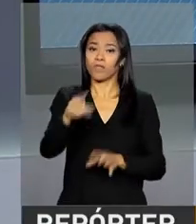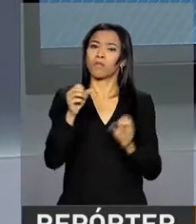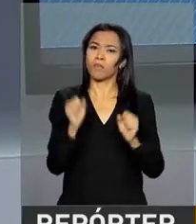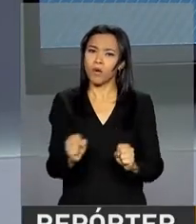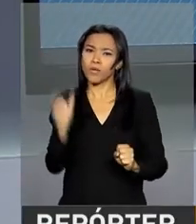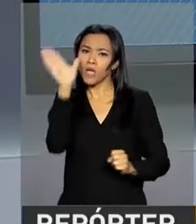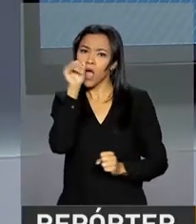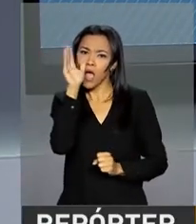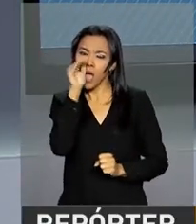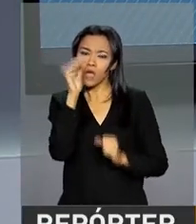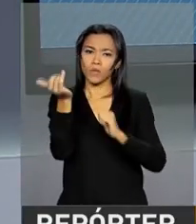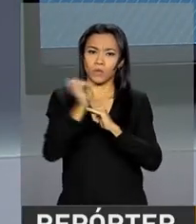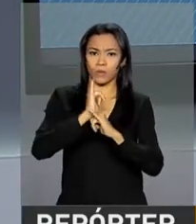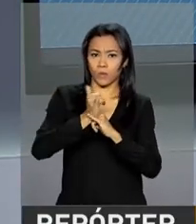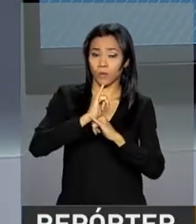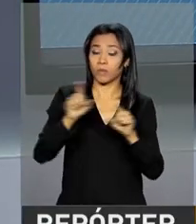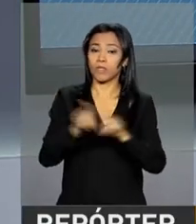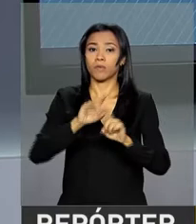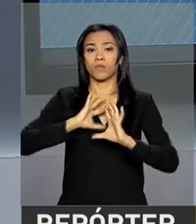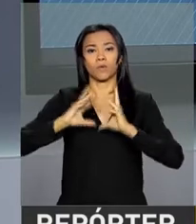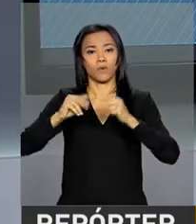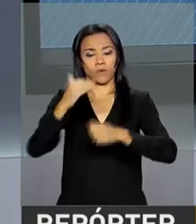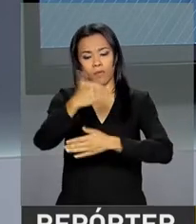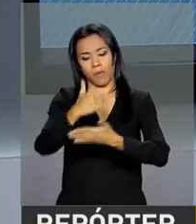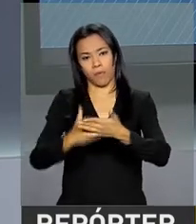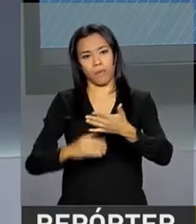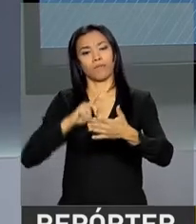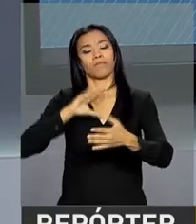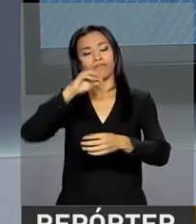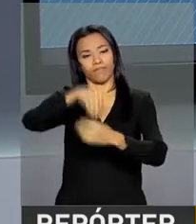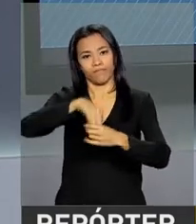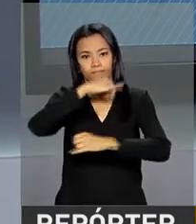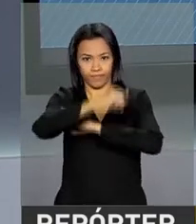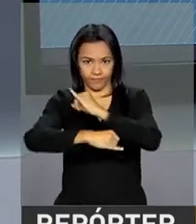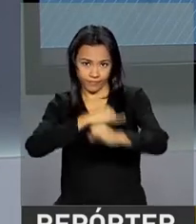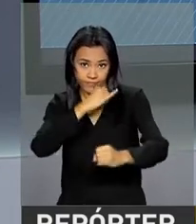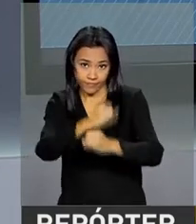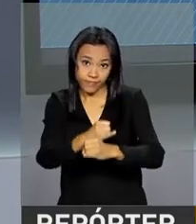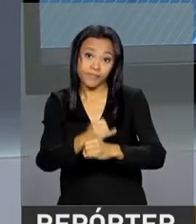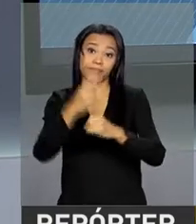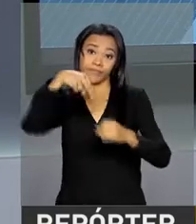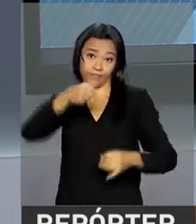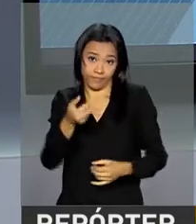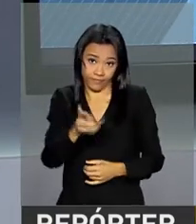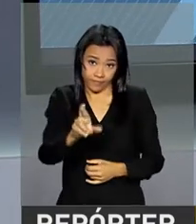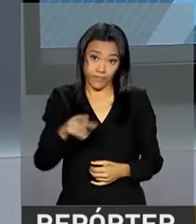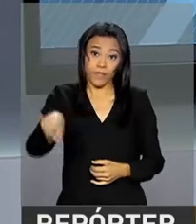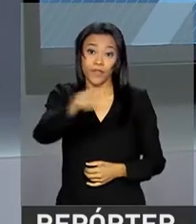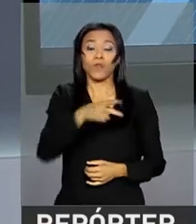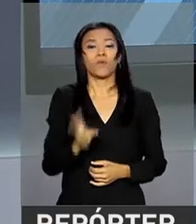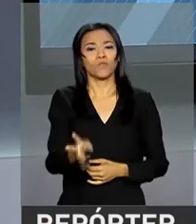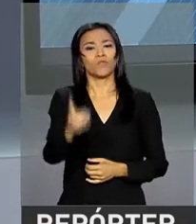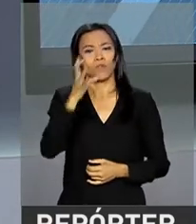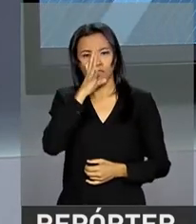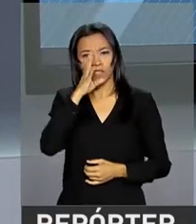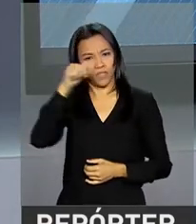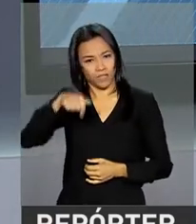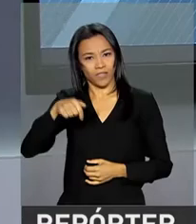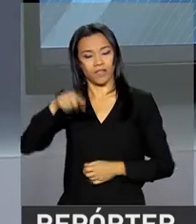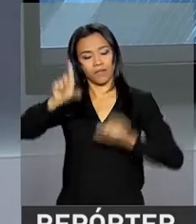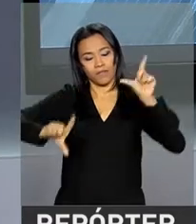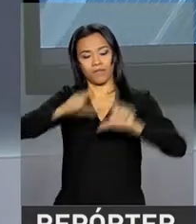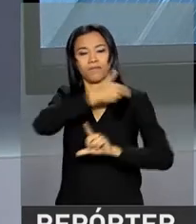as reportagens no youtube e toda nossa programação também está na página da nbr na internet continue com a gente aqui na